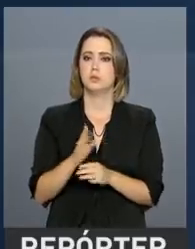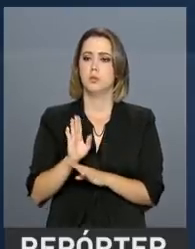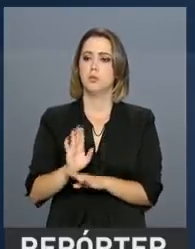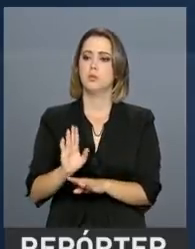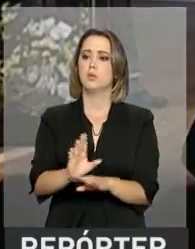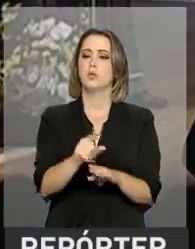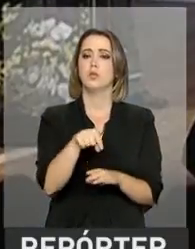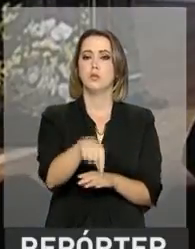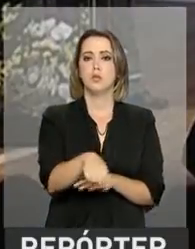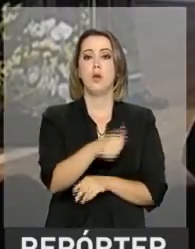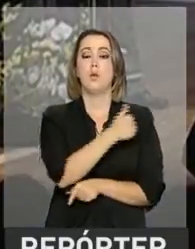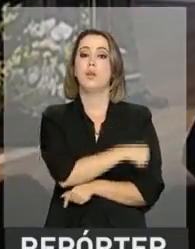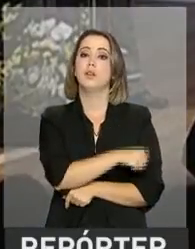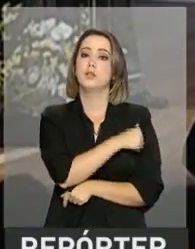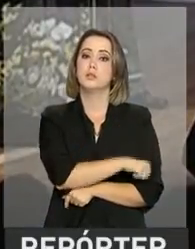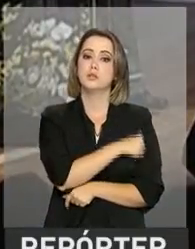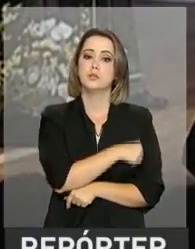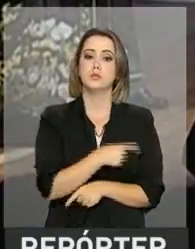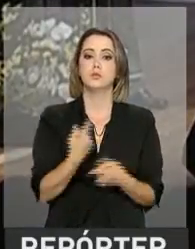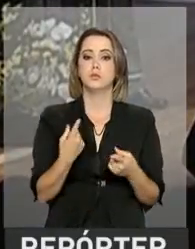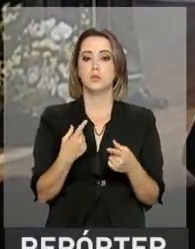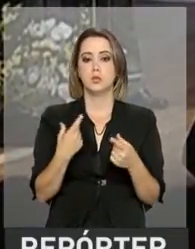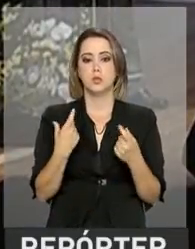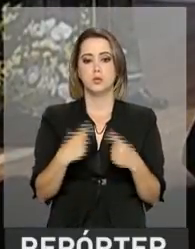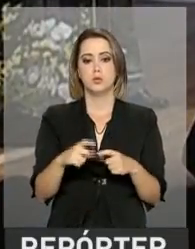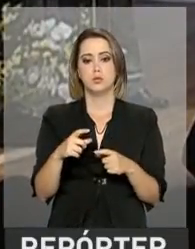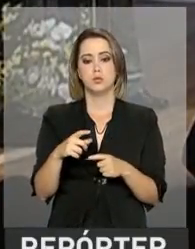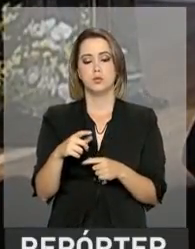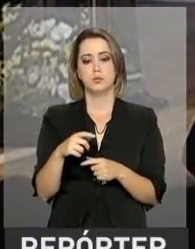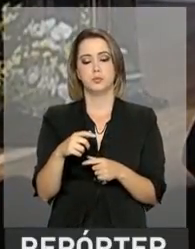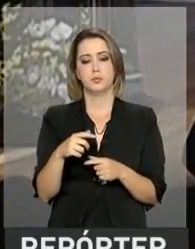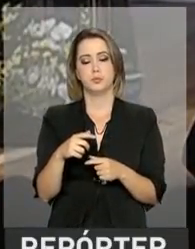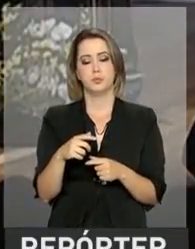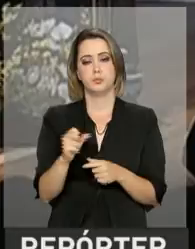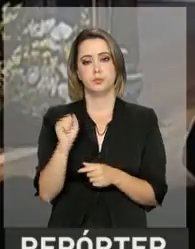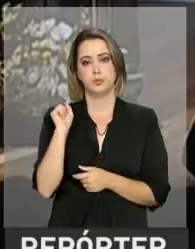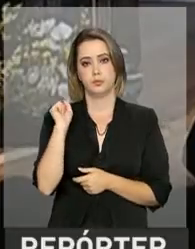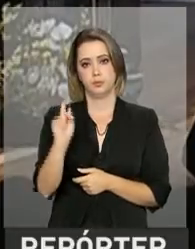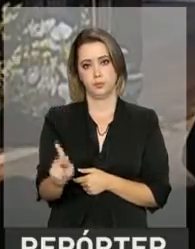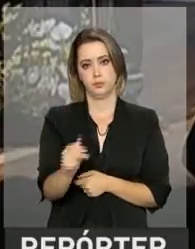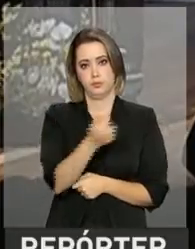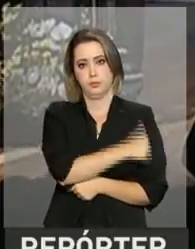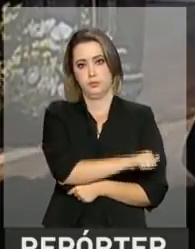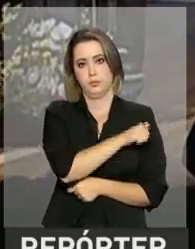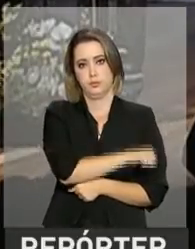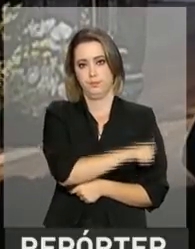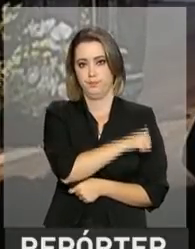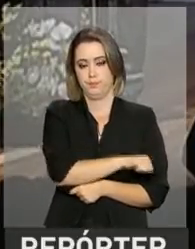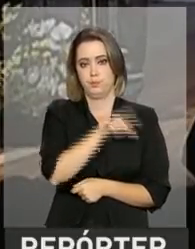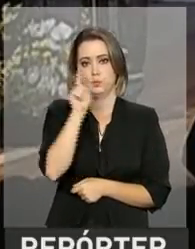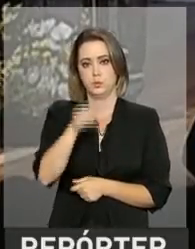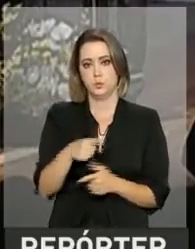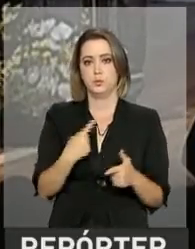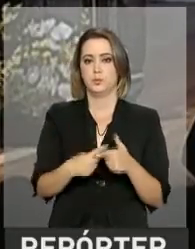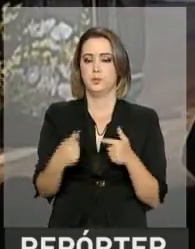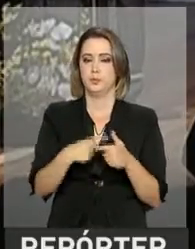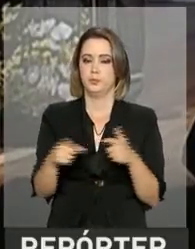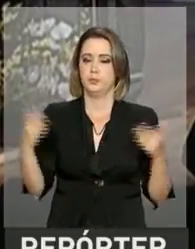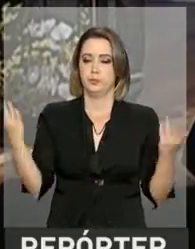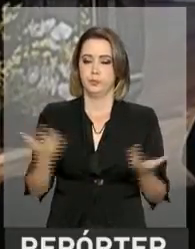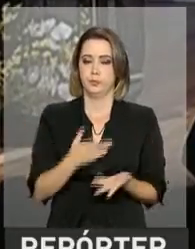ao estado do rio de janeiro o fundo de previdência levou o estado do rio de janeiro essa situação é dramática